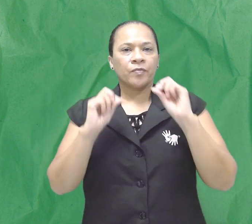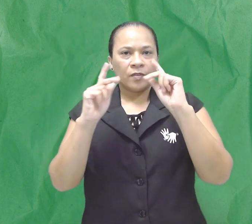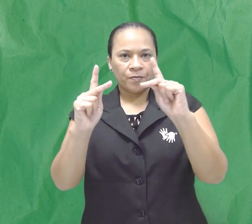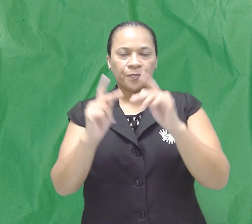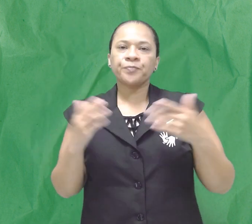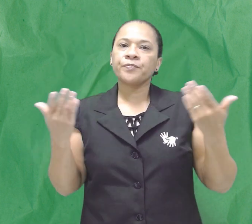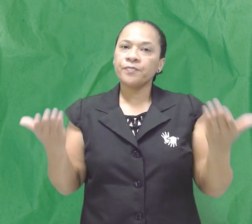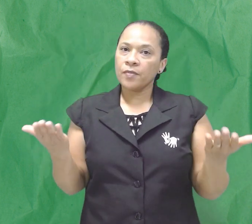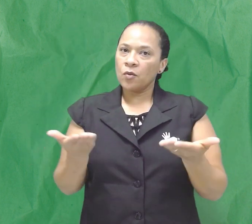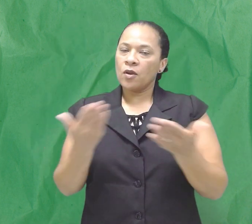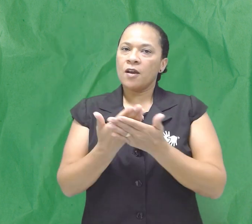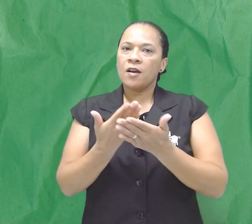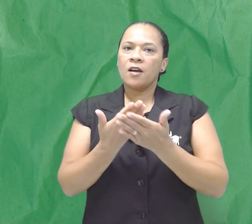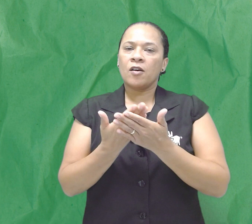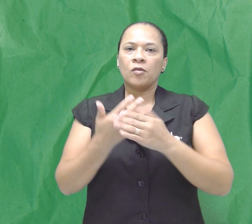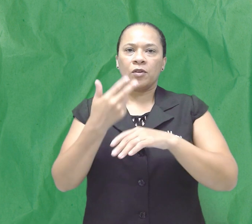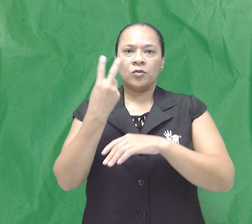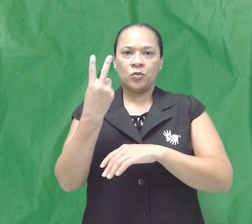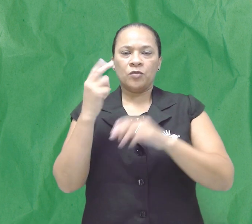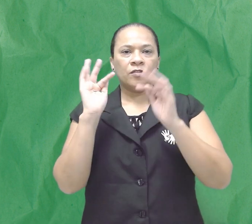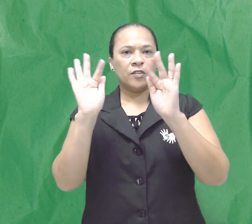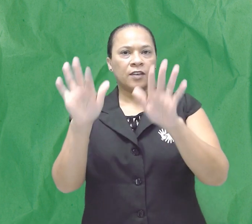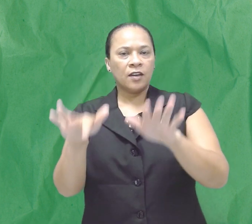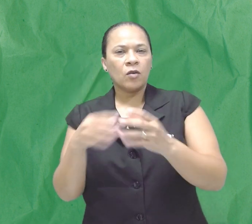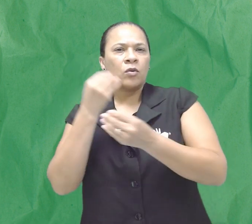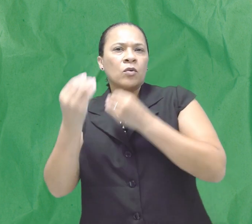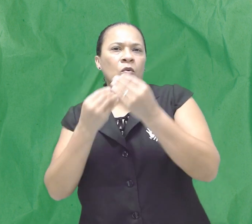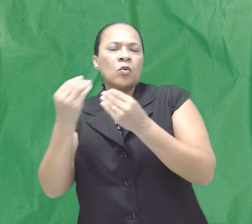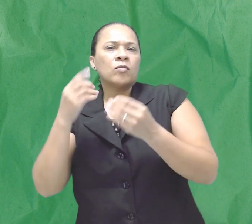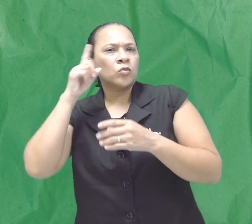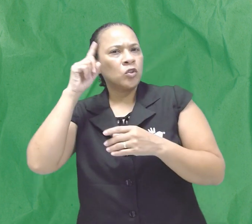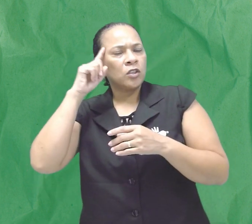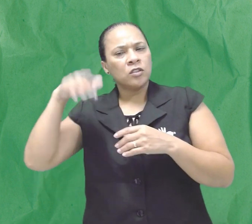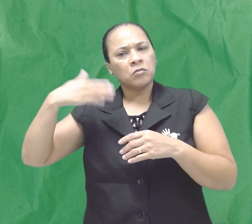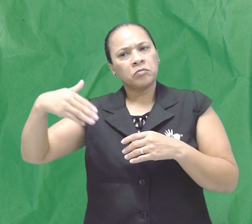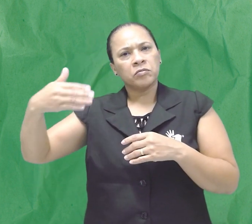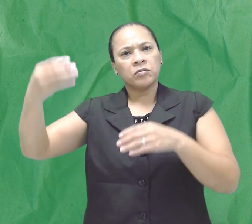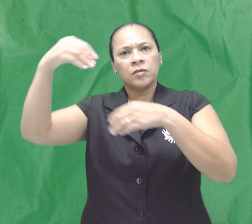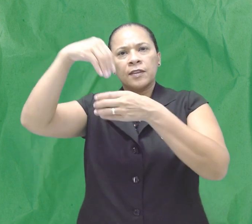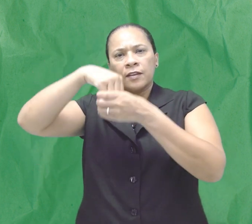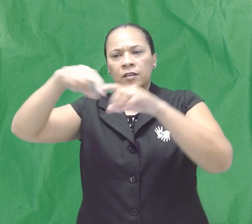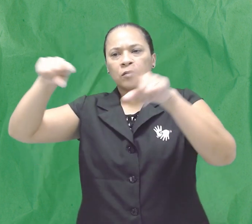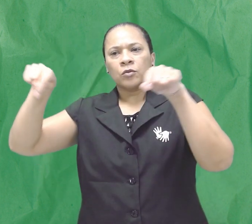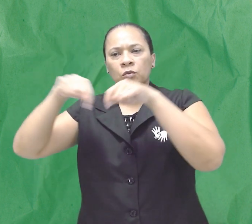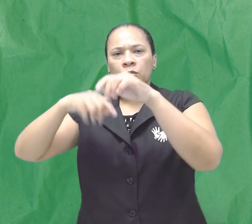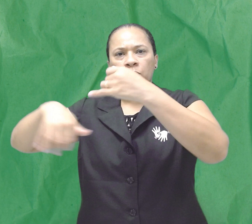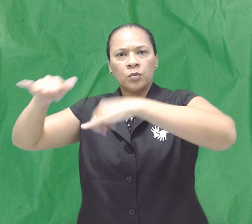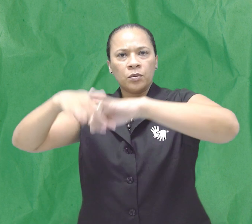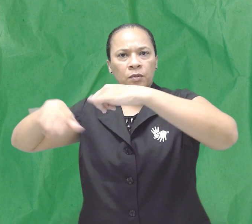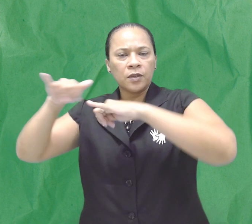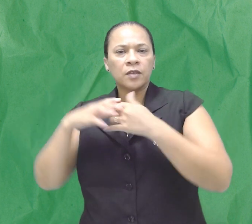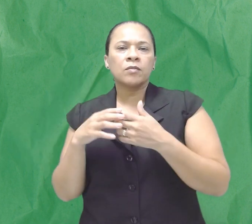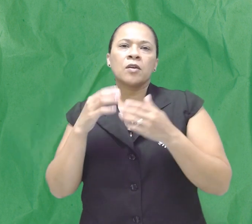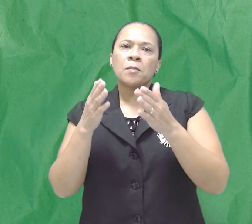fim, né, da nossa videoaula 2, sobre as principais técnicas e rotinas de laboratório, tá? Peço que vocês